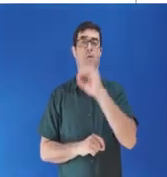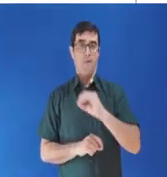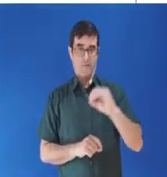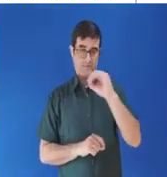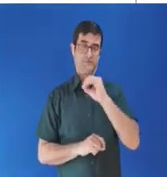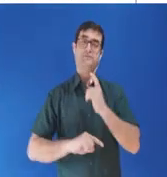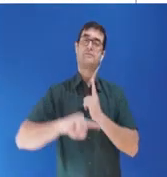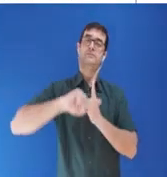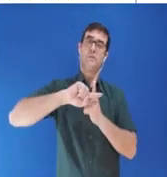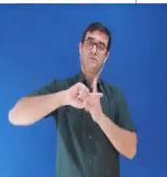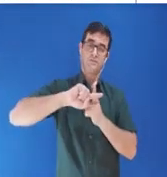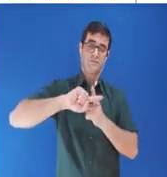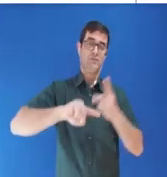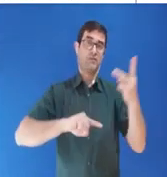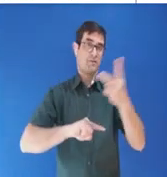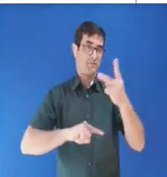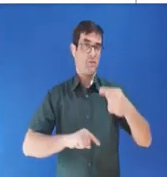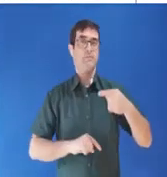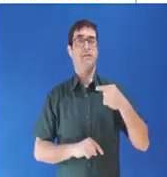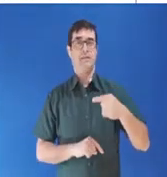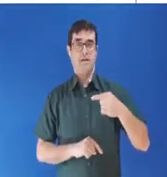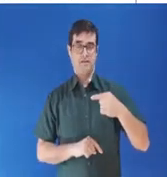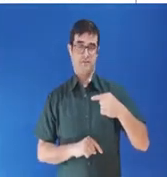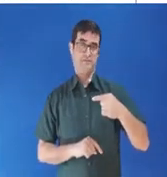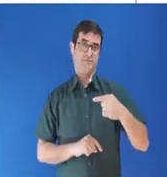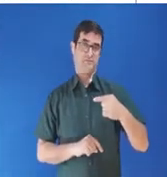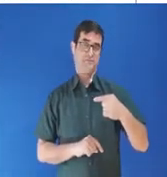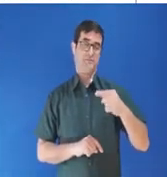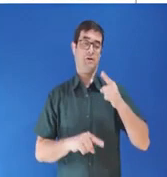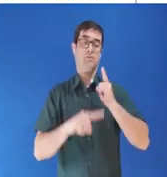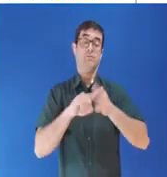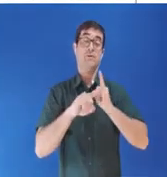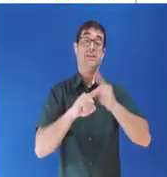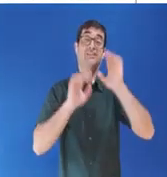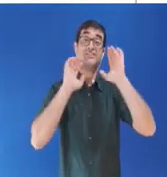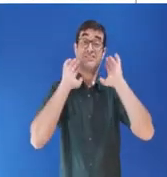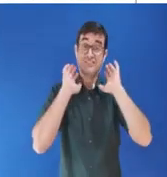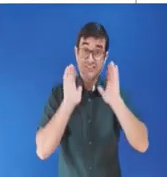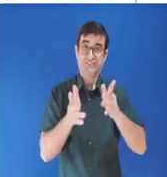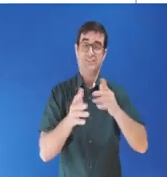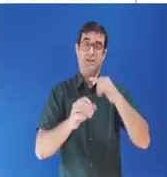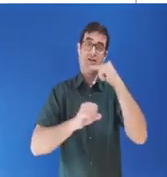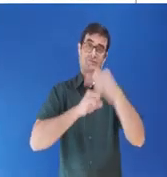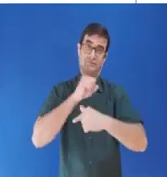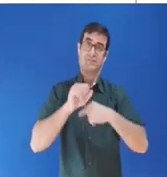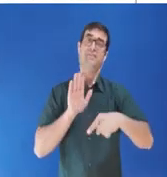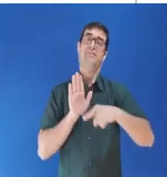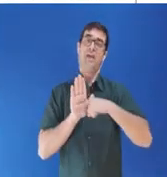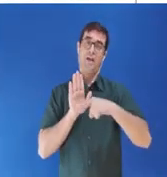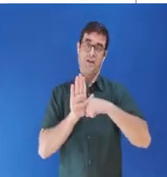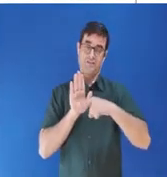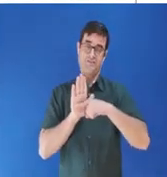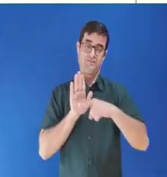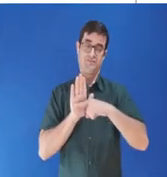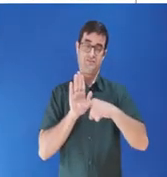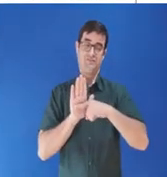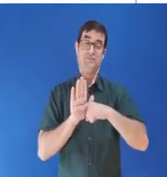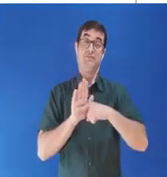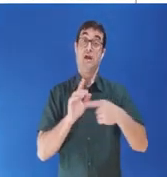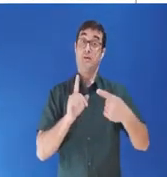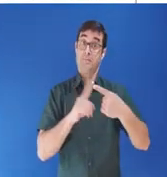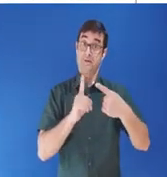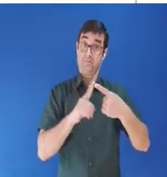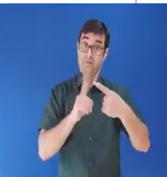afinidade eletrônica é positiva, a segunda é negativa, porque eu já tenho uma espécie carregada negativamente. A primeira é um